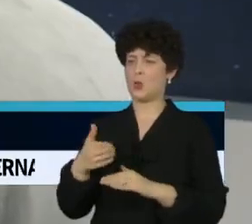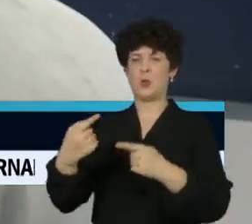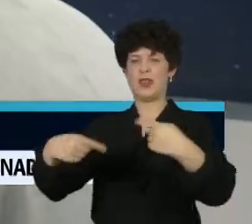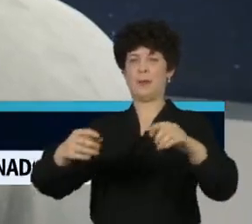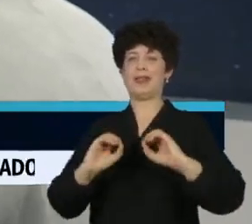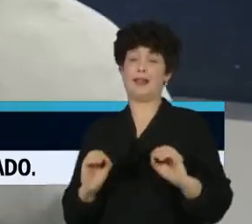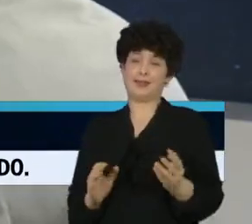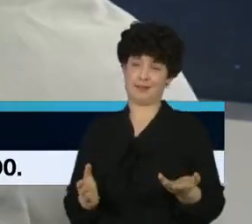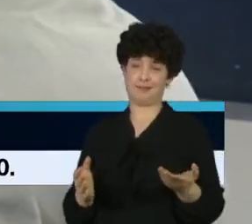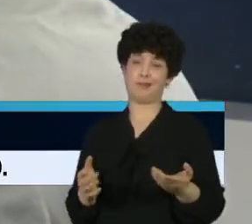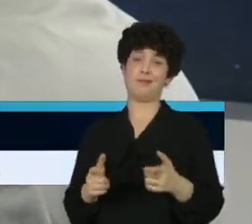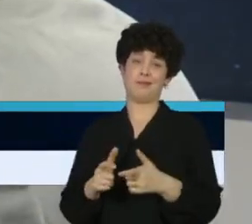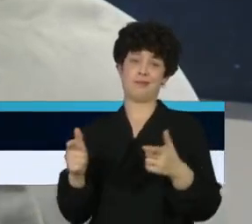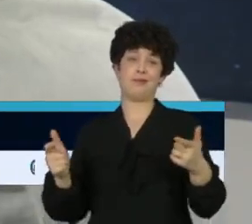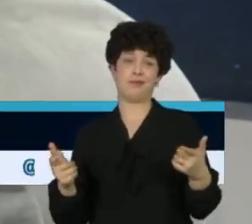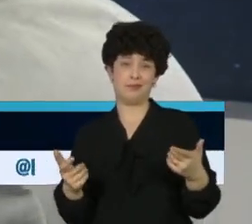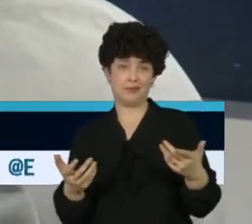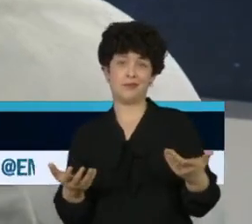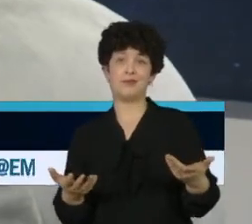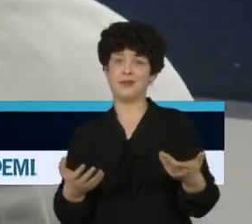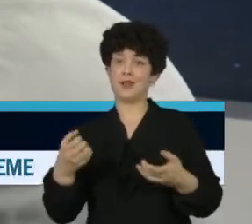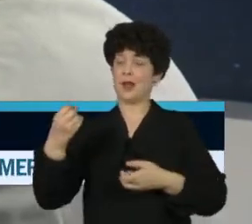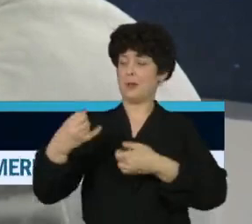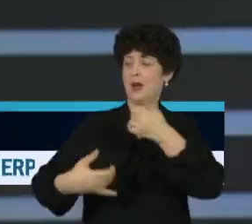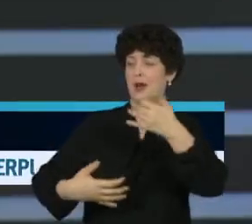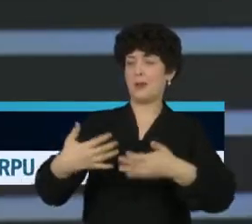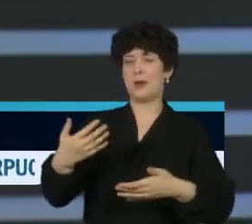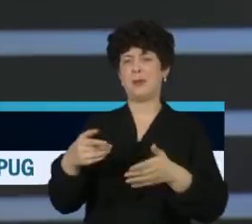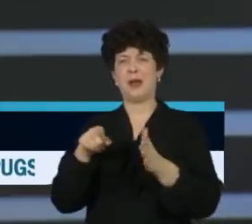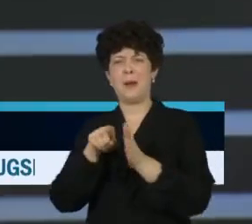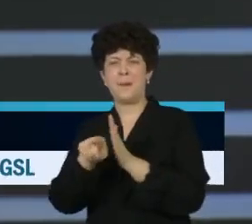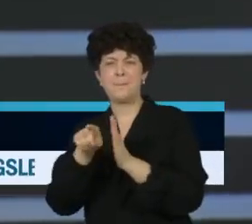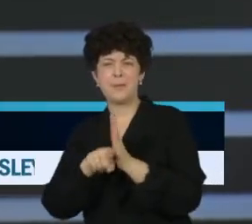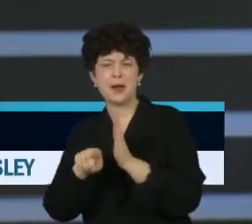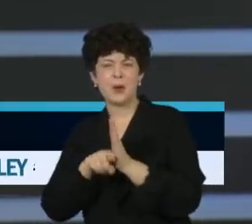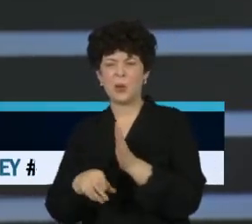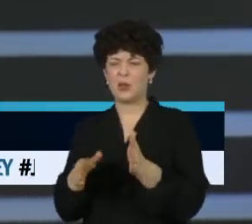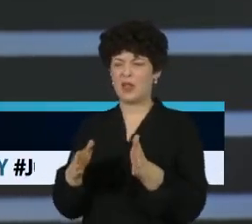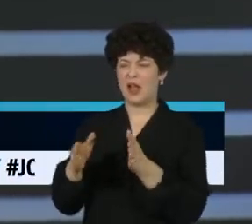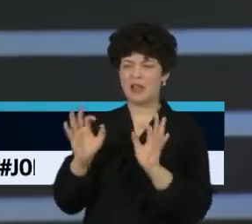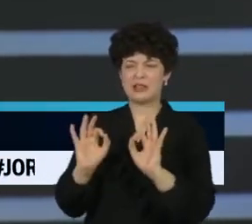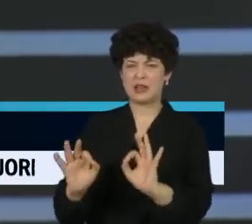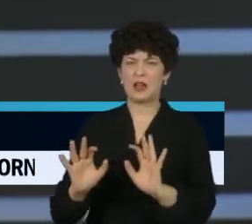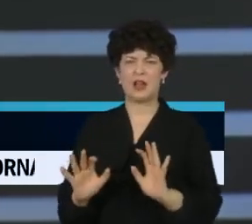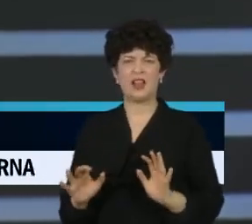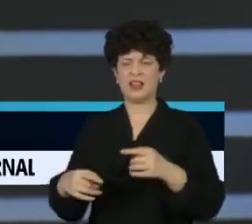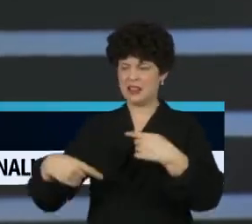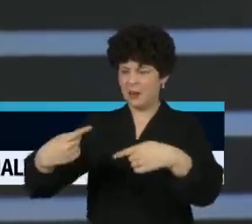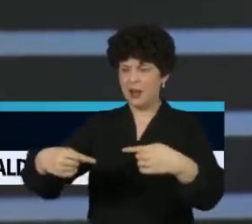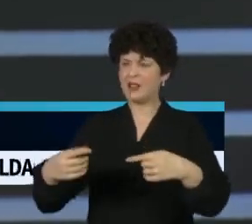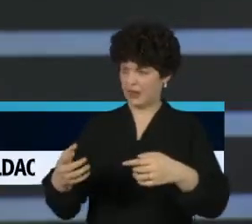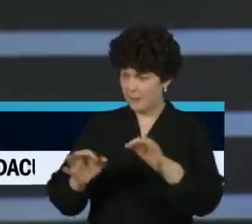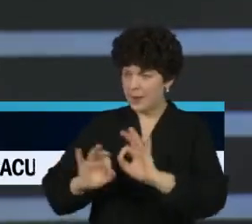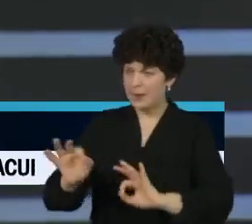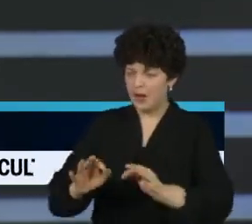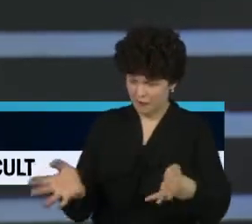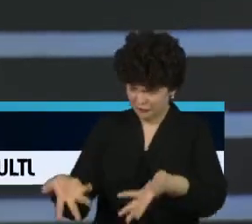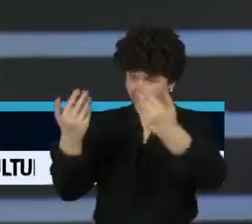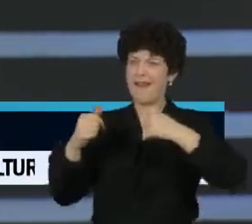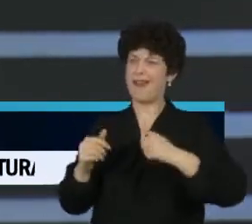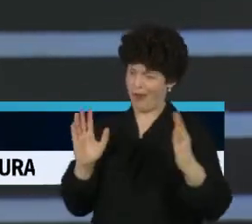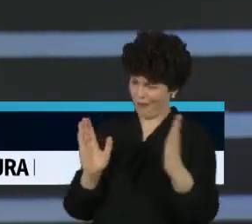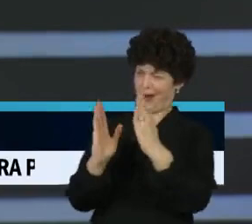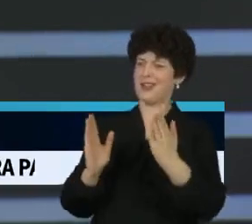debate em muitas situações. Então, falar de perguntas pré-acertadas, debate é debate, você está preparado, você vai, entra,